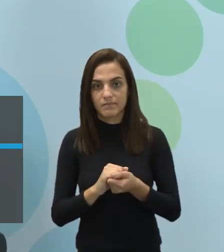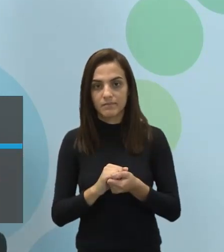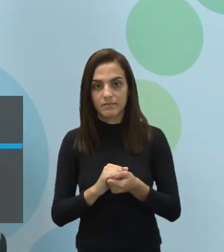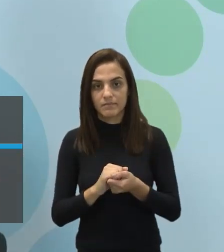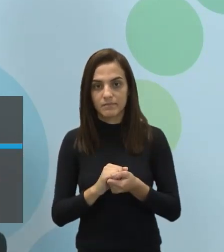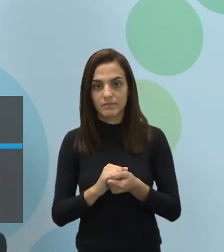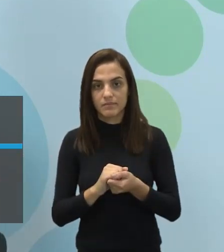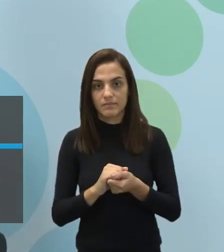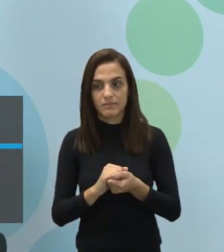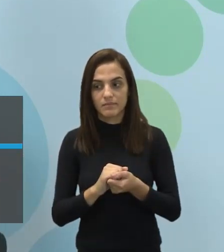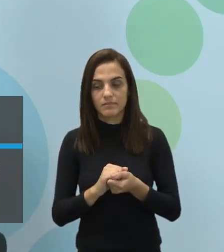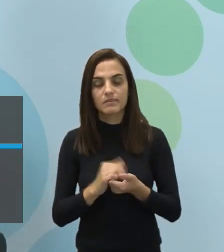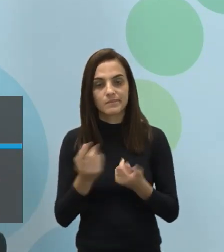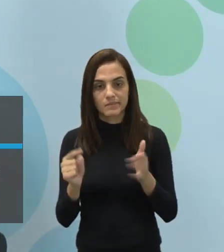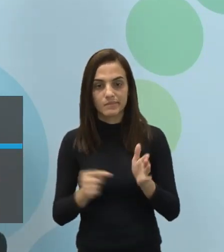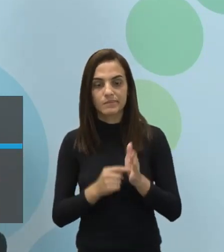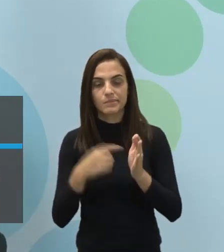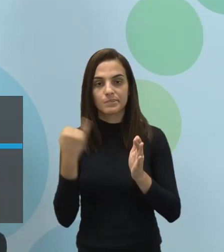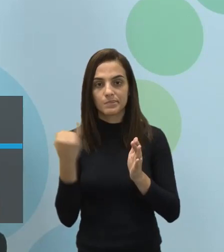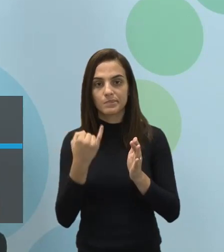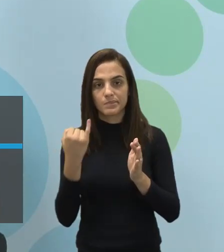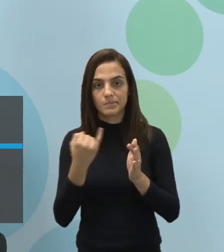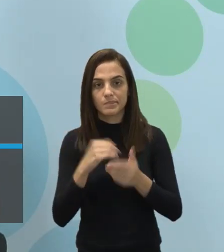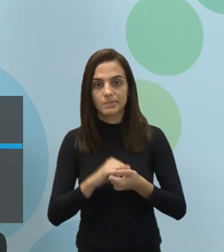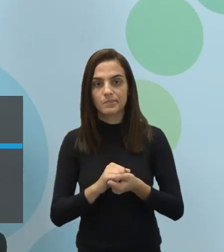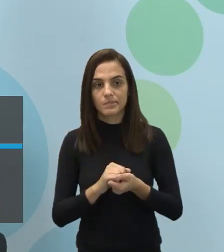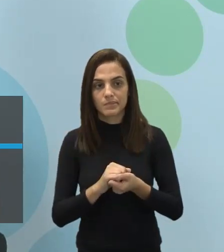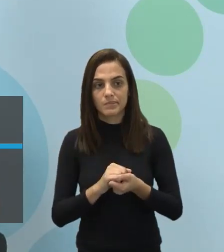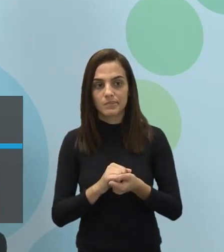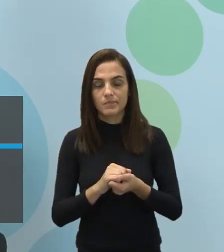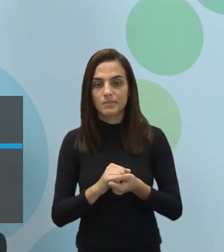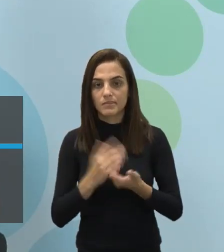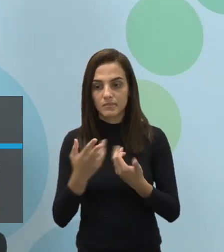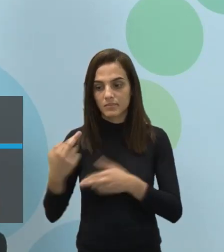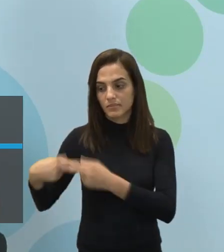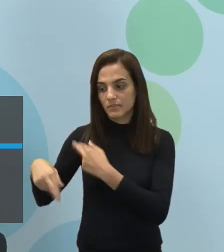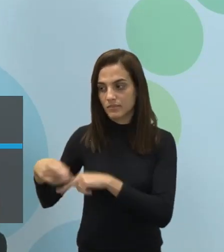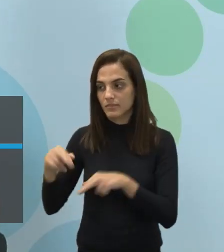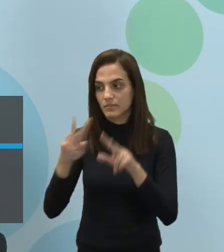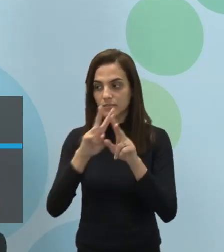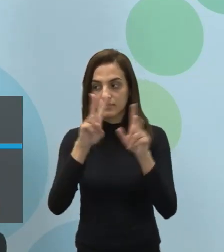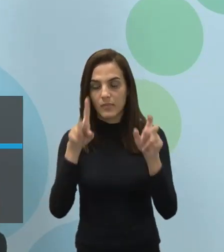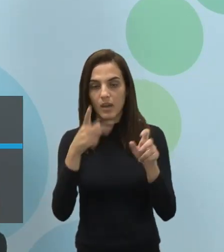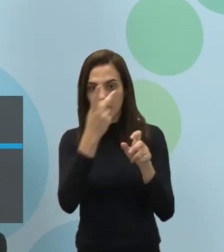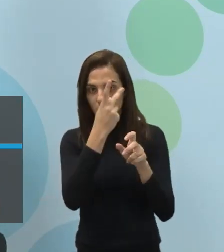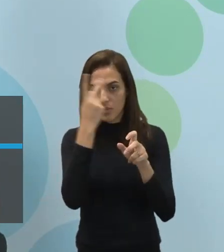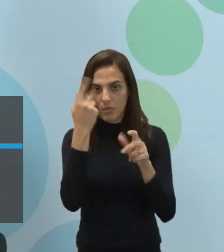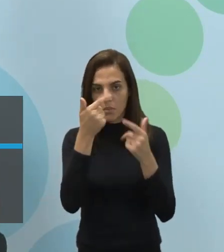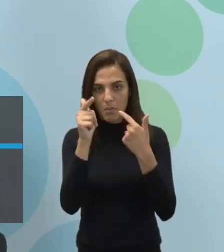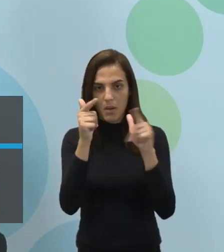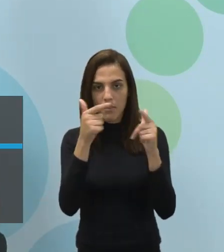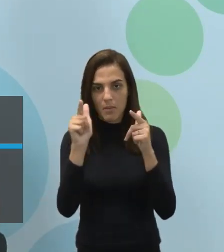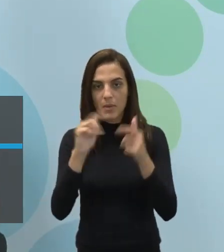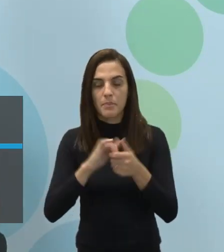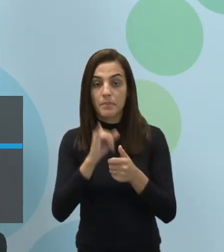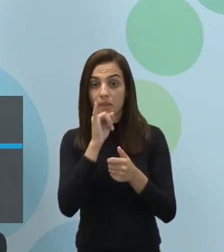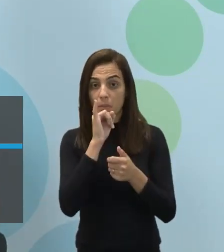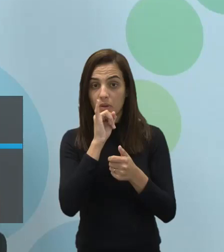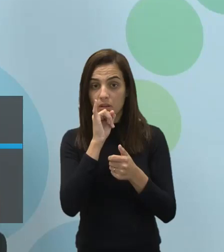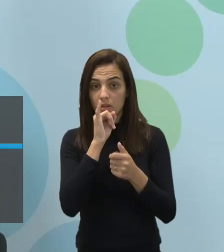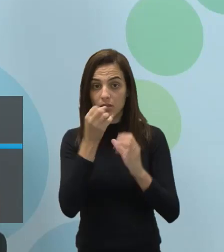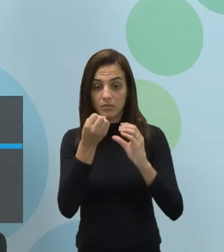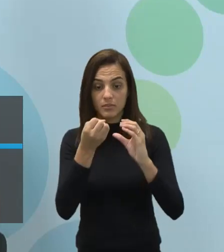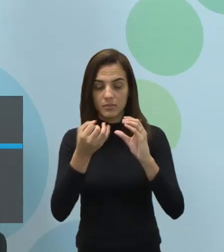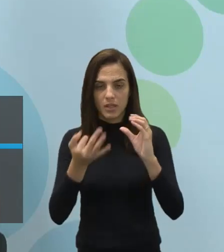ilha isolado, esse é o ponto. E lidamos, portanto, com questões relacionadas às demais pessoas. E temos, por exemplo, competências